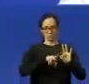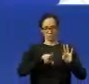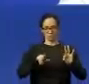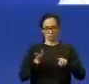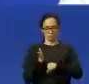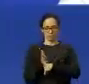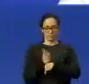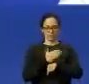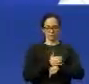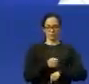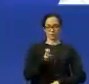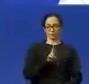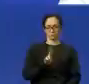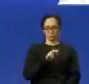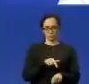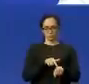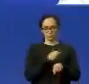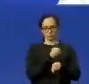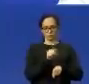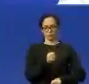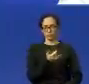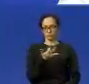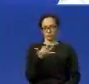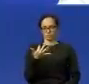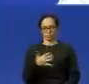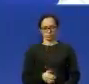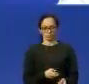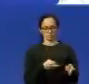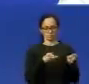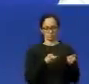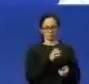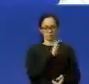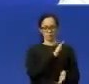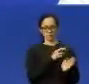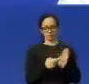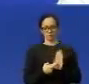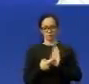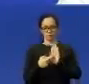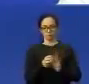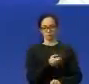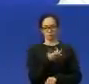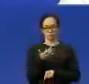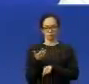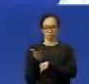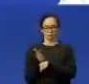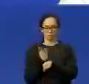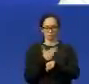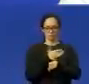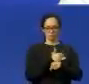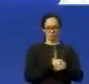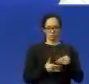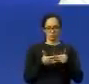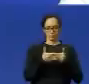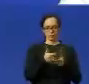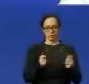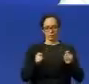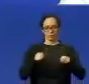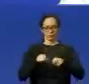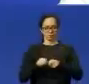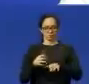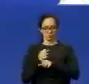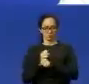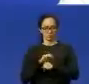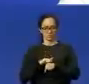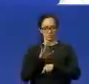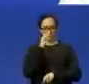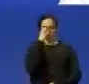tempo, medida em segundo. Considere que um batimento cardíaco representa o intervalo de tempo entre duas sucessivas pressões máximas.